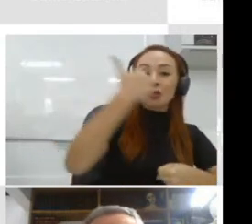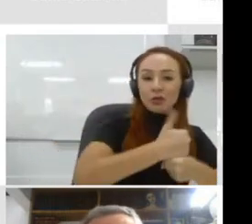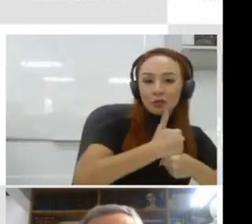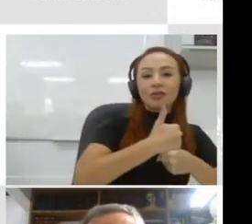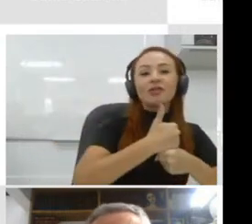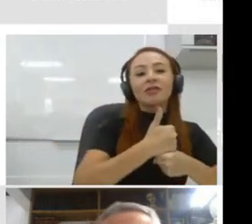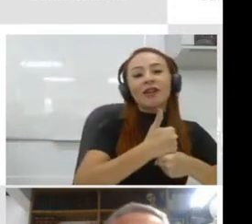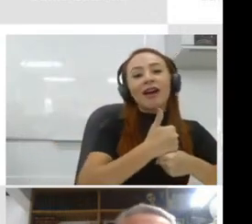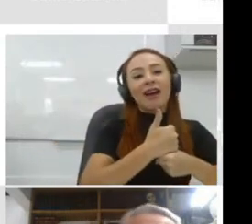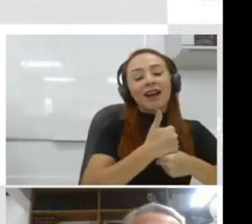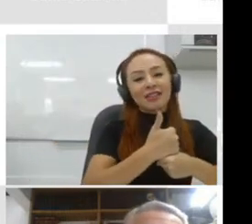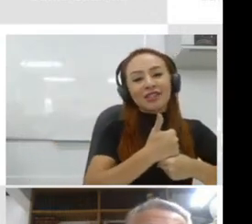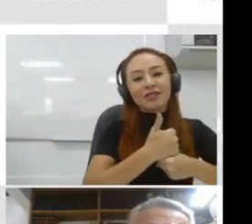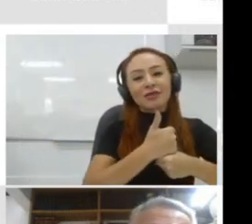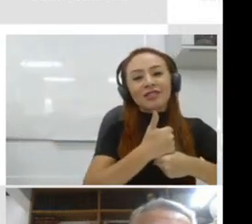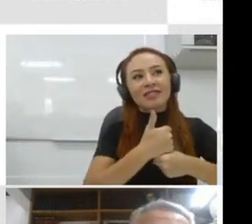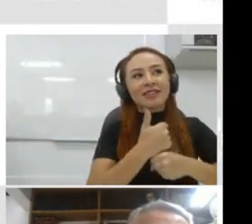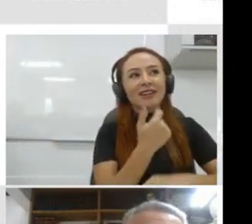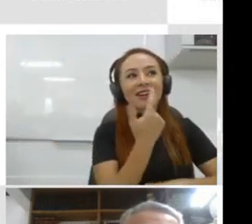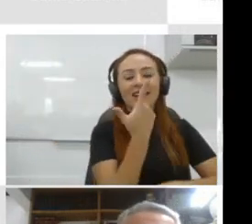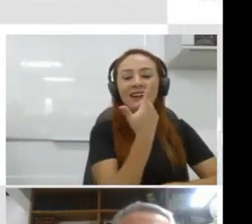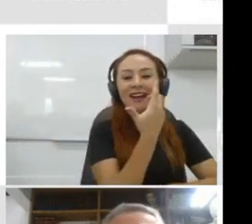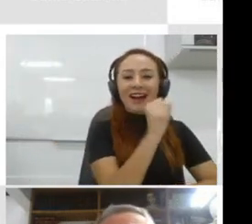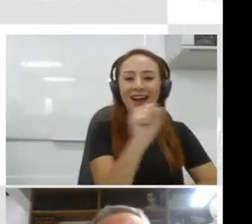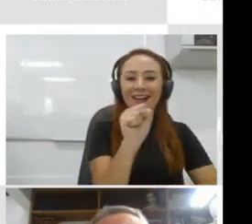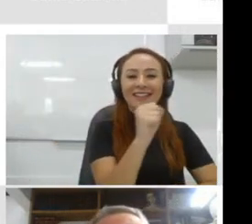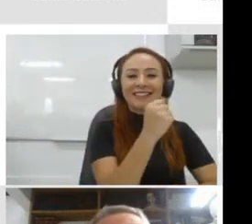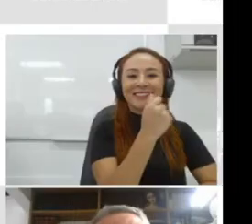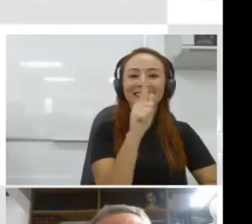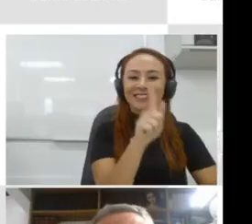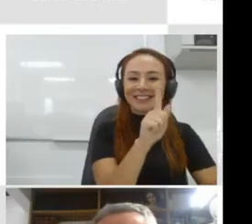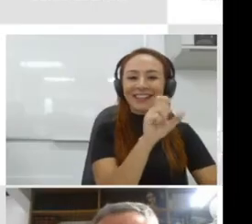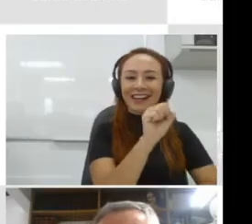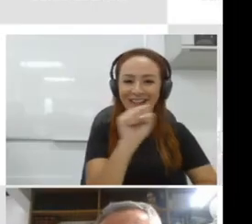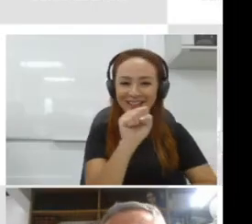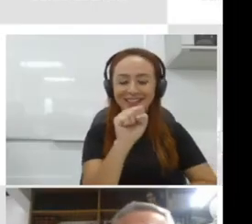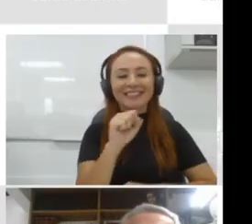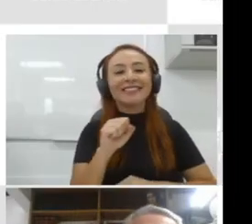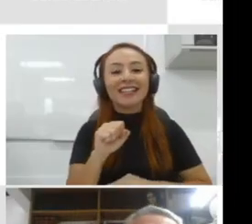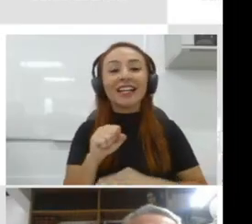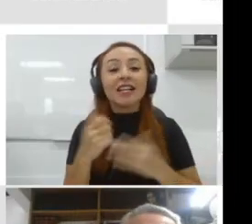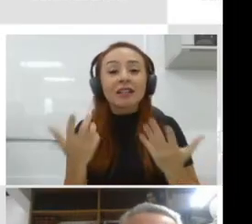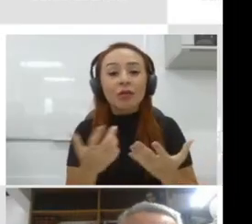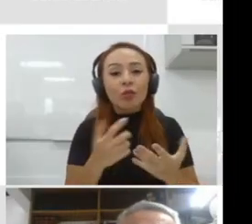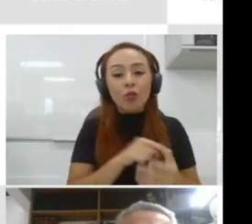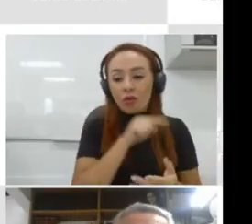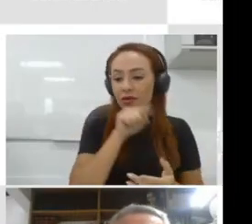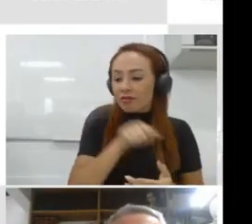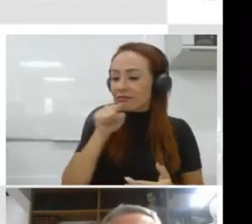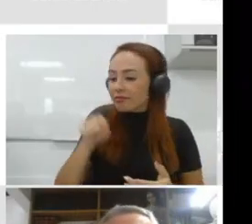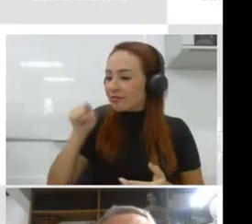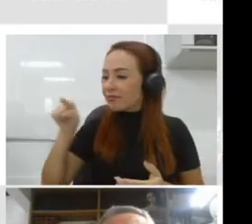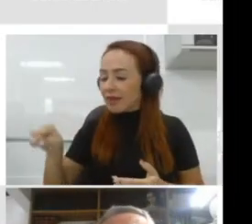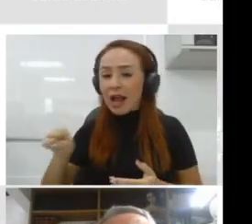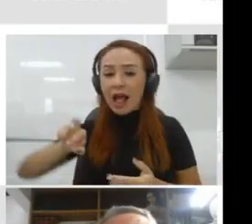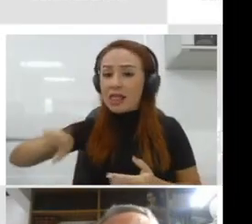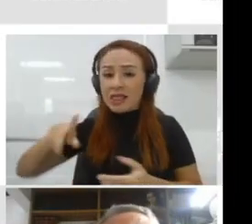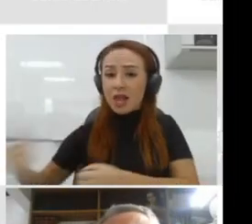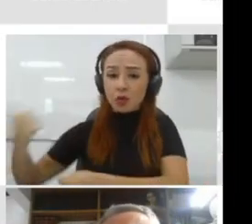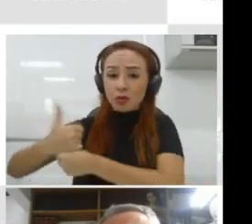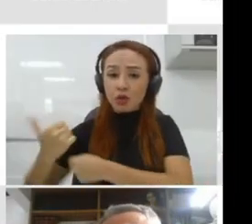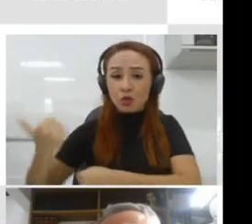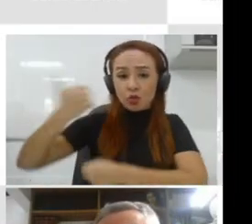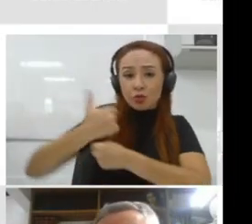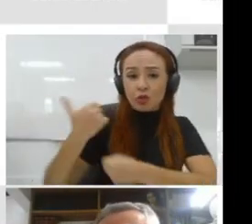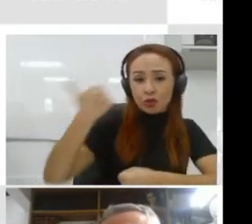Então, isso que eu estou querendo mostrar para vocês: o carvão não substitui a biomassa, o petróleo não substitui o carvão, o gás não substitui o petróleo, e